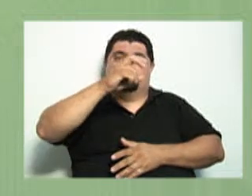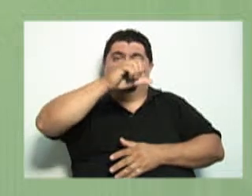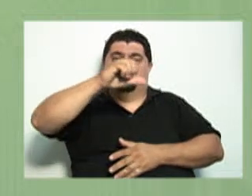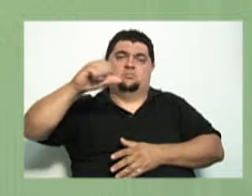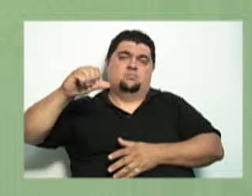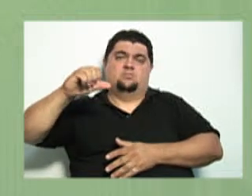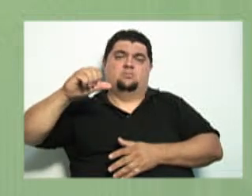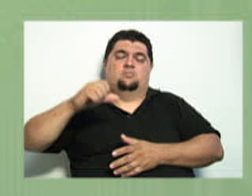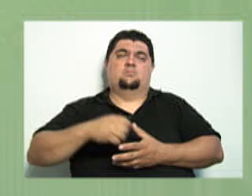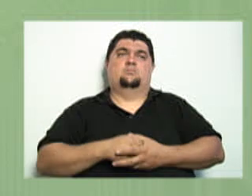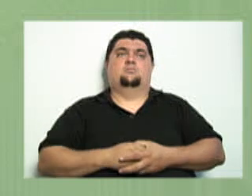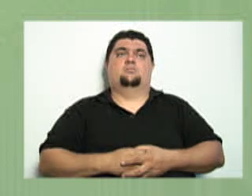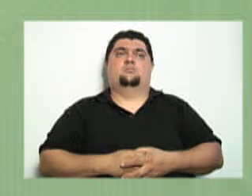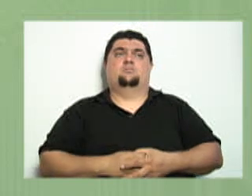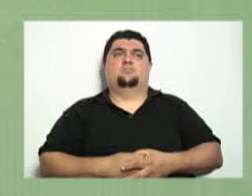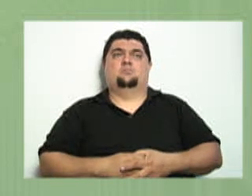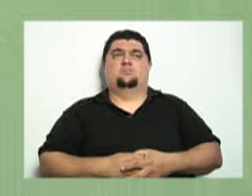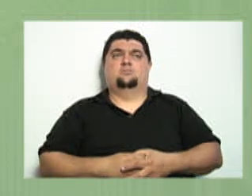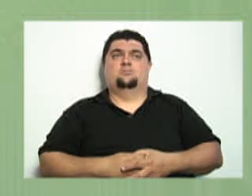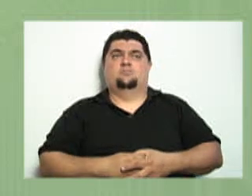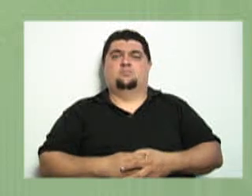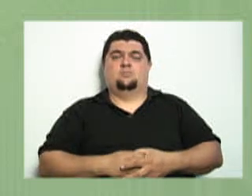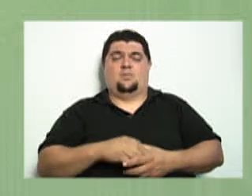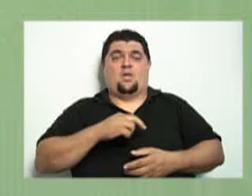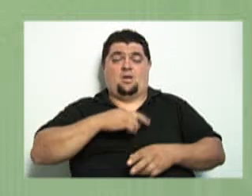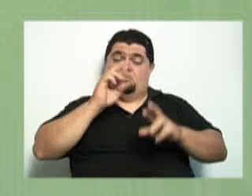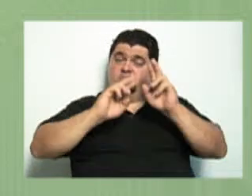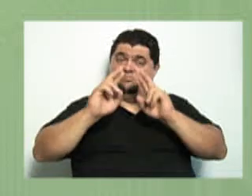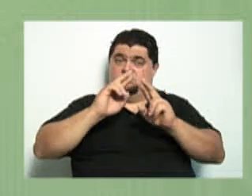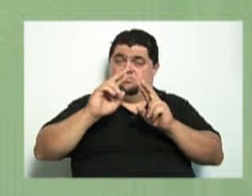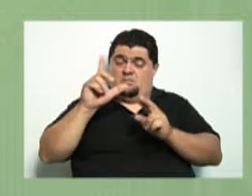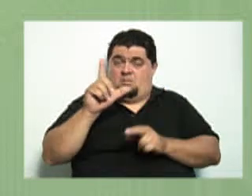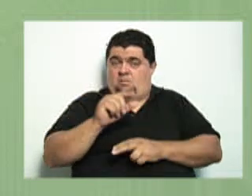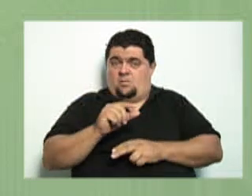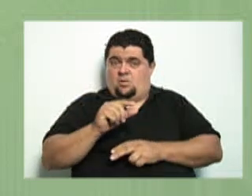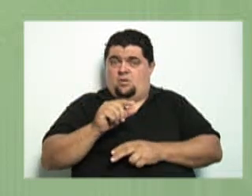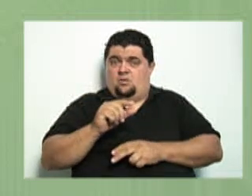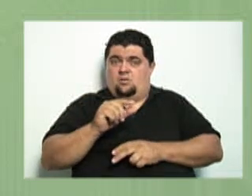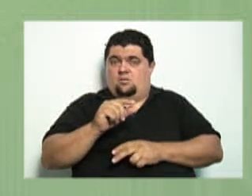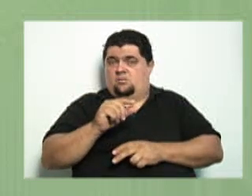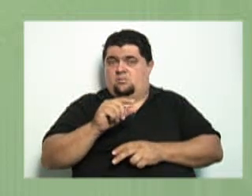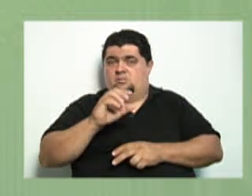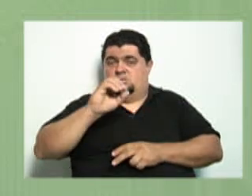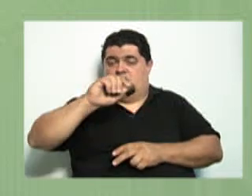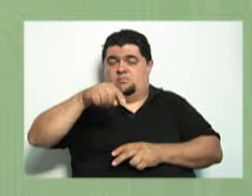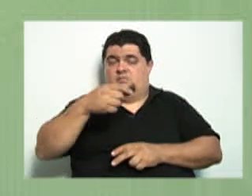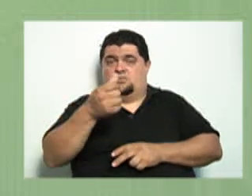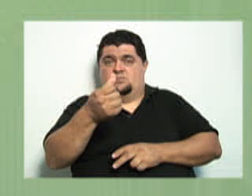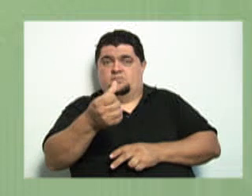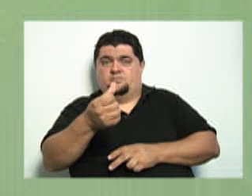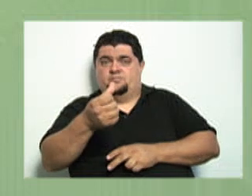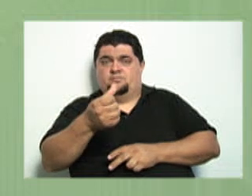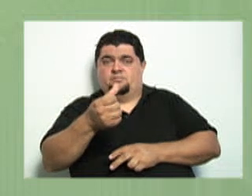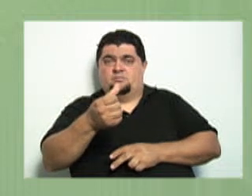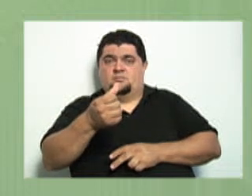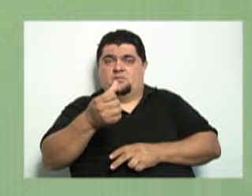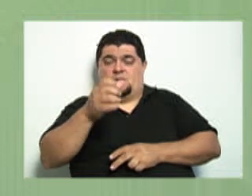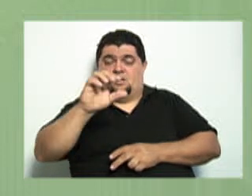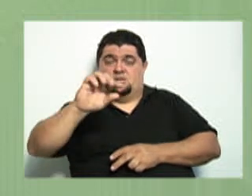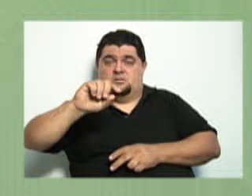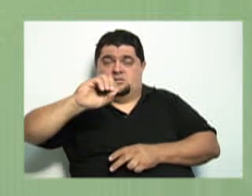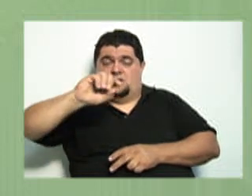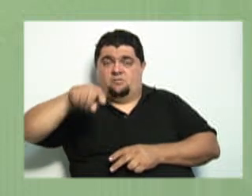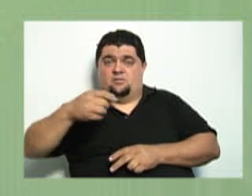0,599. É um resultado baixo quando ele está menor do que 0,6. Acima de 0,6,